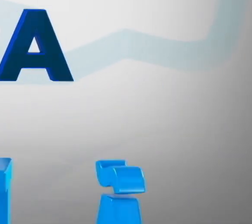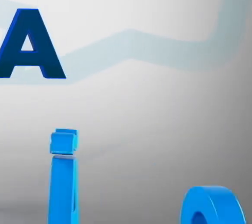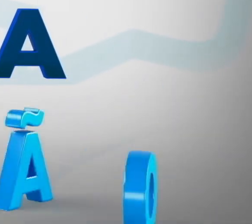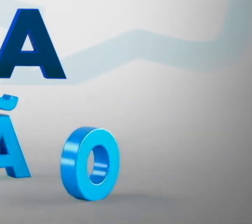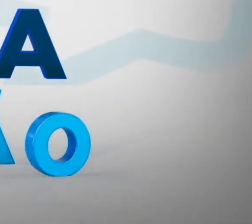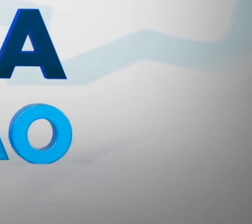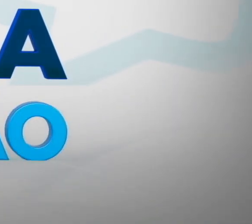Tchau.